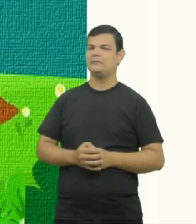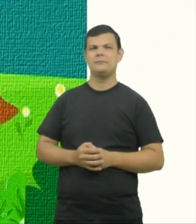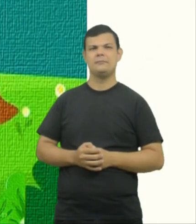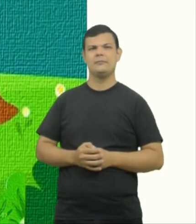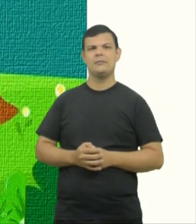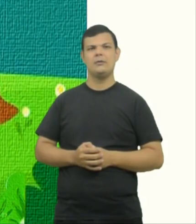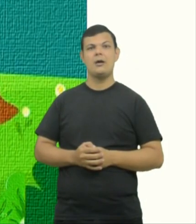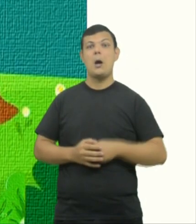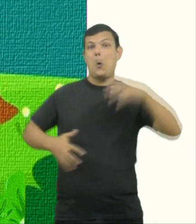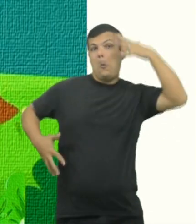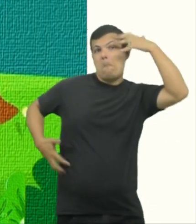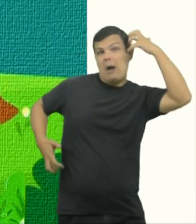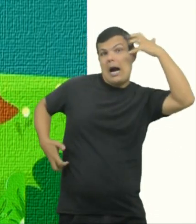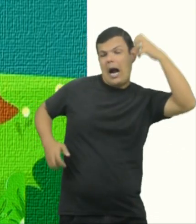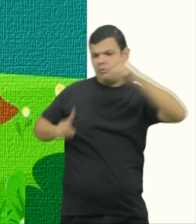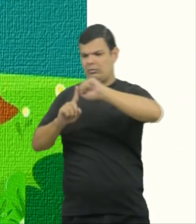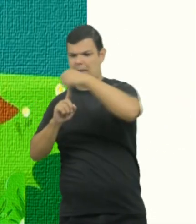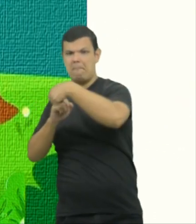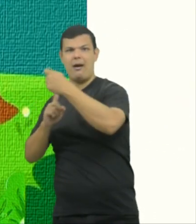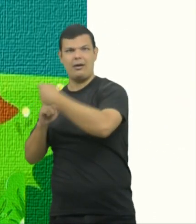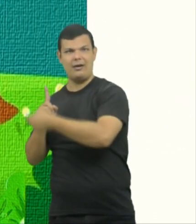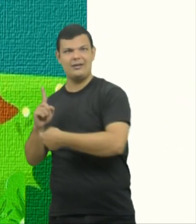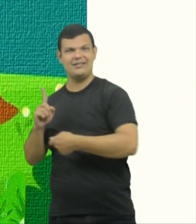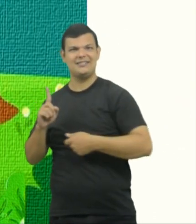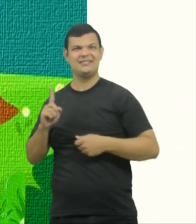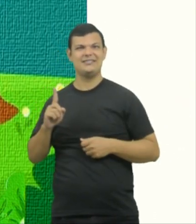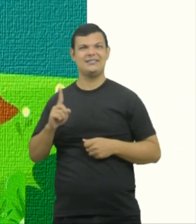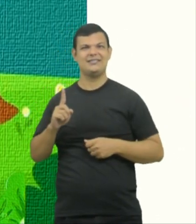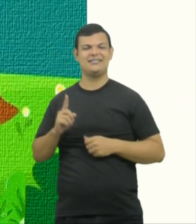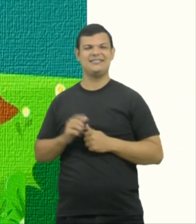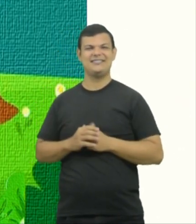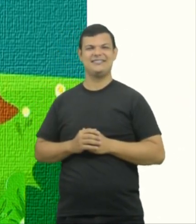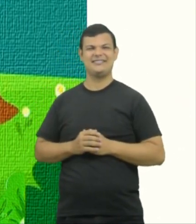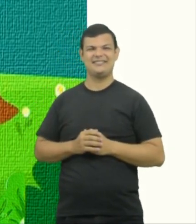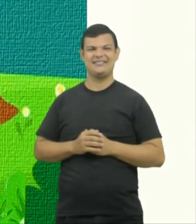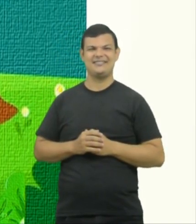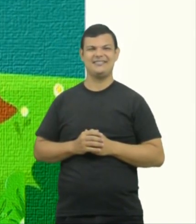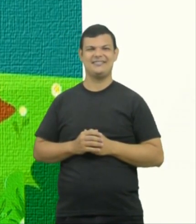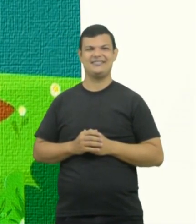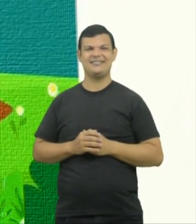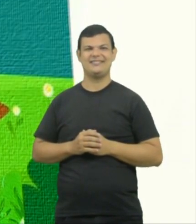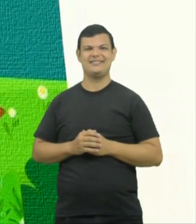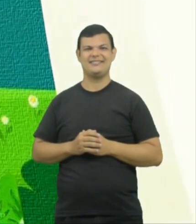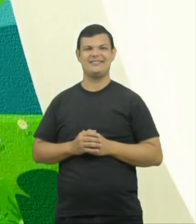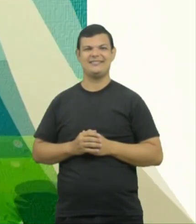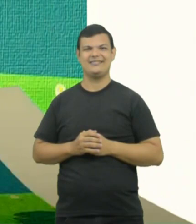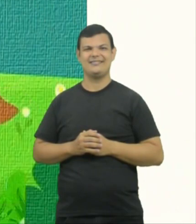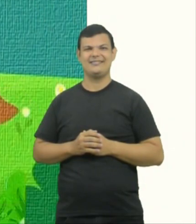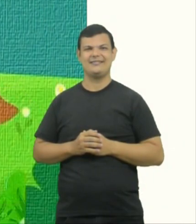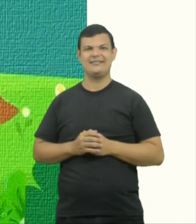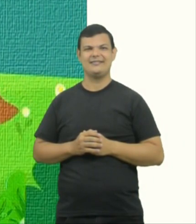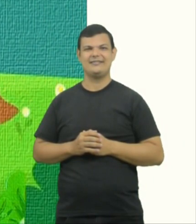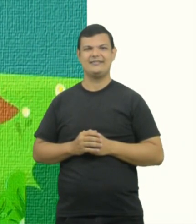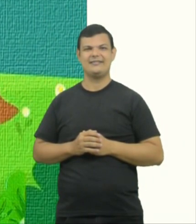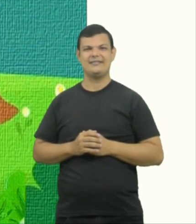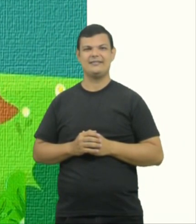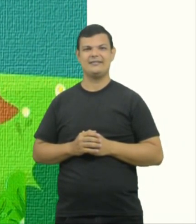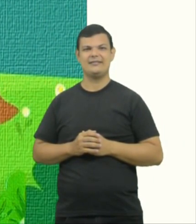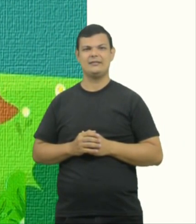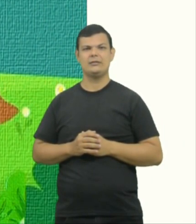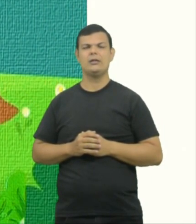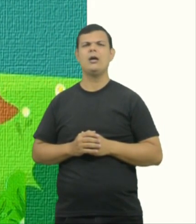casa, tá? Para que todos vocês possam assistir uma história bem legal, tá certo? Estão preparados? Então sentem que lá